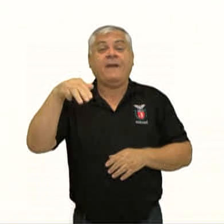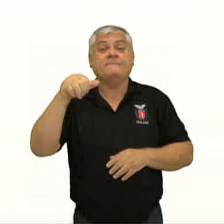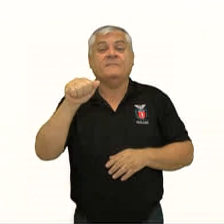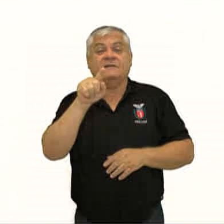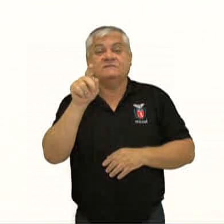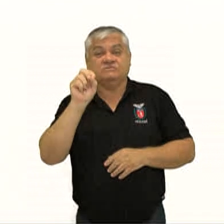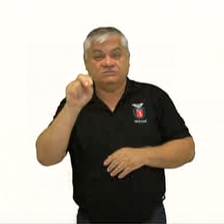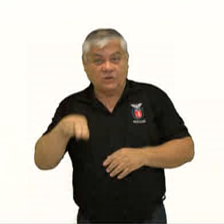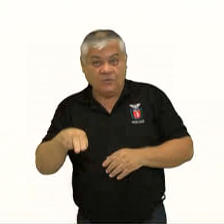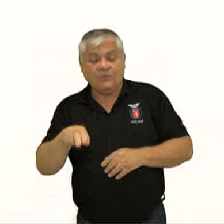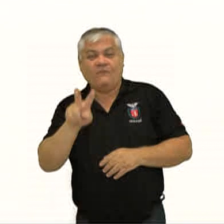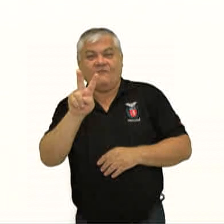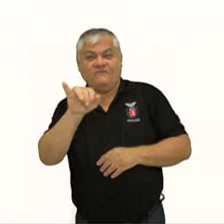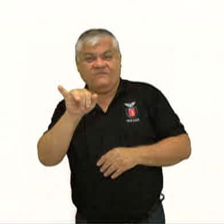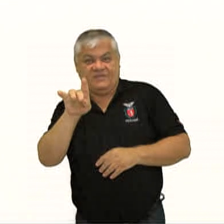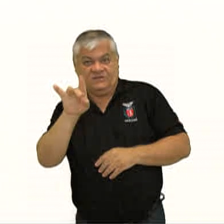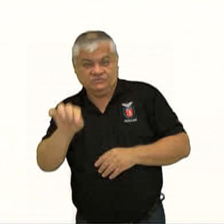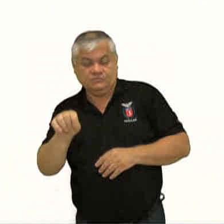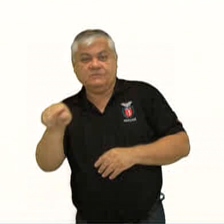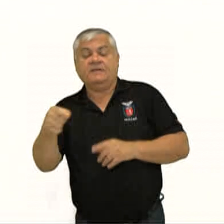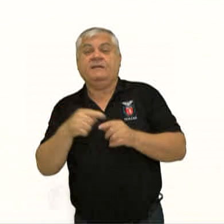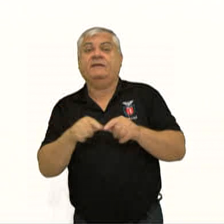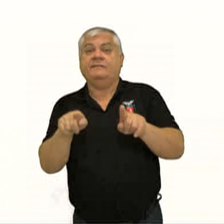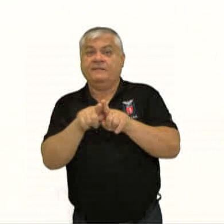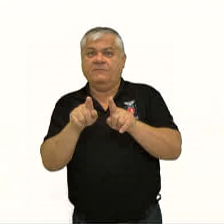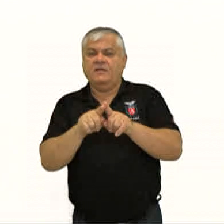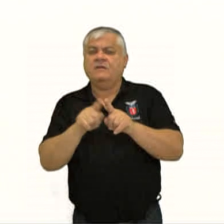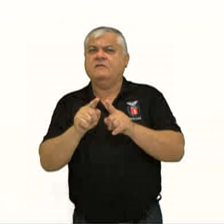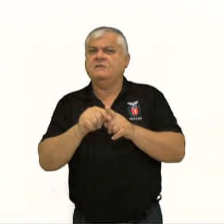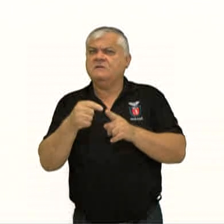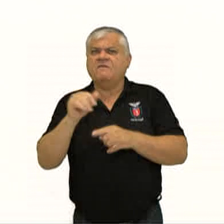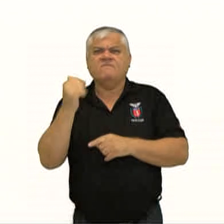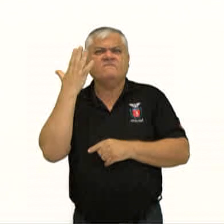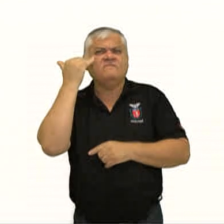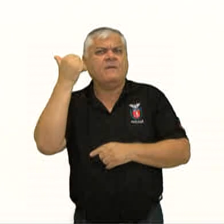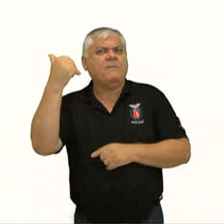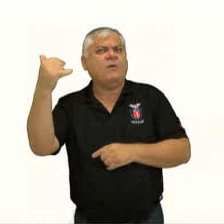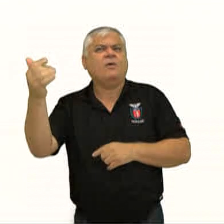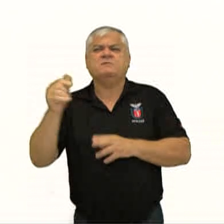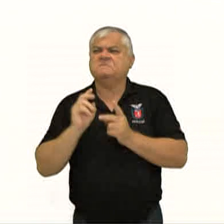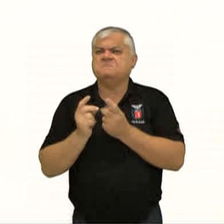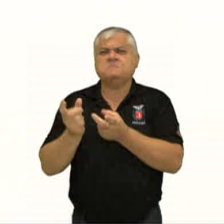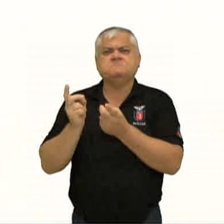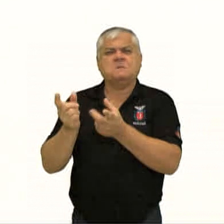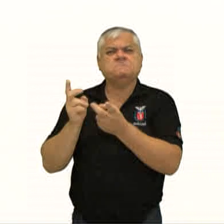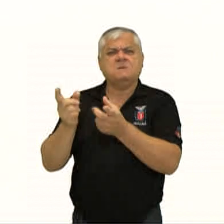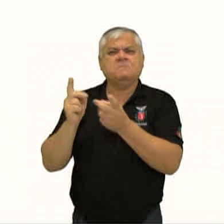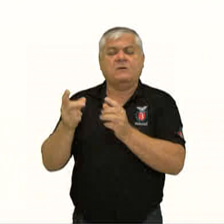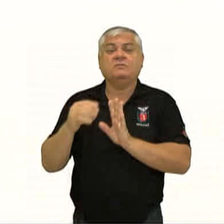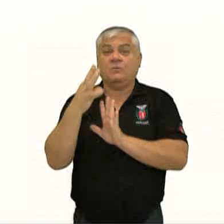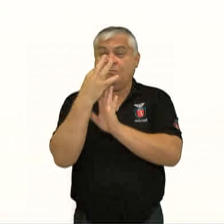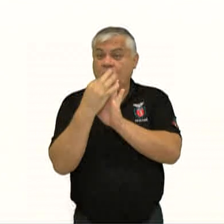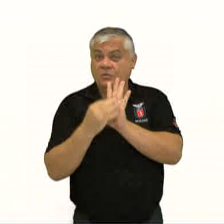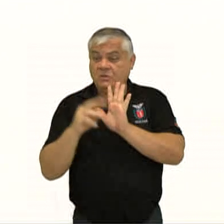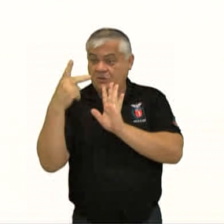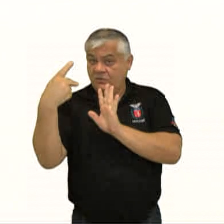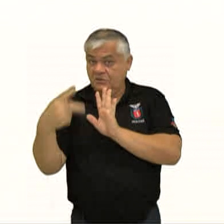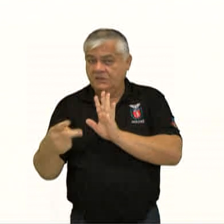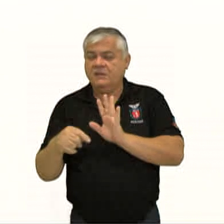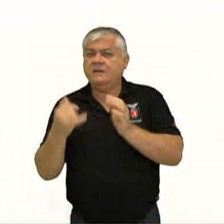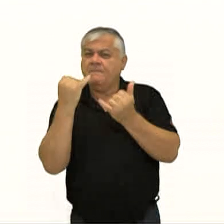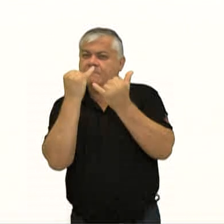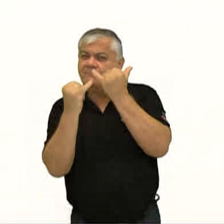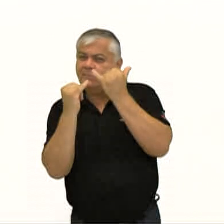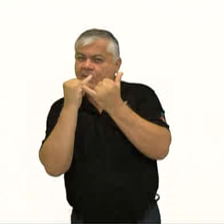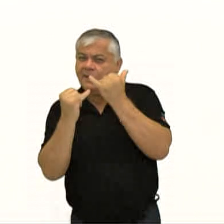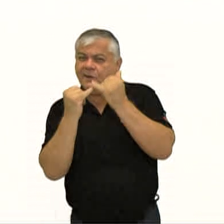Video, serviço subsidiário da gigante de vendas em varejo Amazon, que tem um modelo de negócios bem semelhante ao